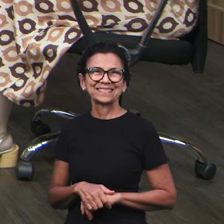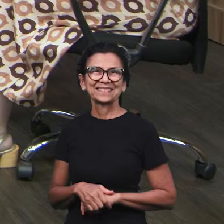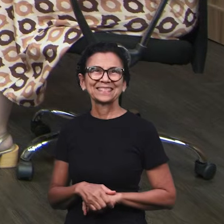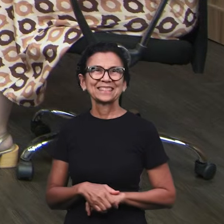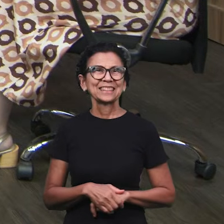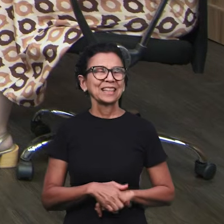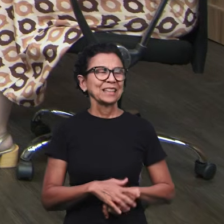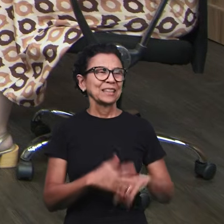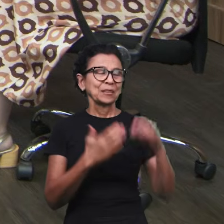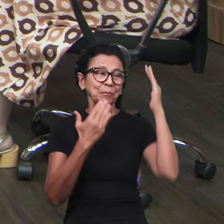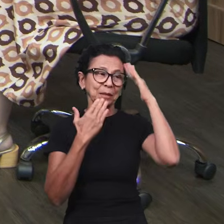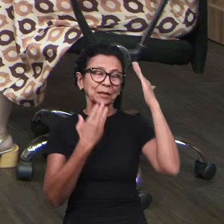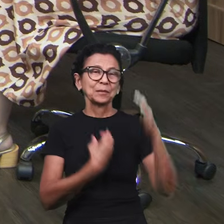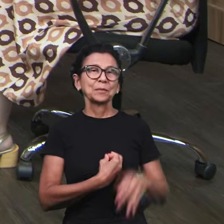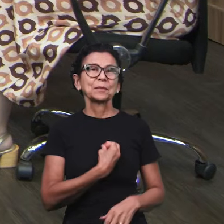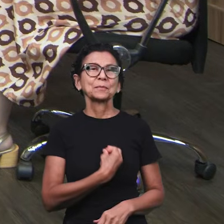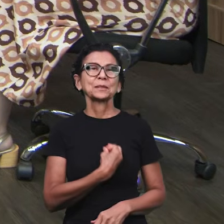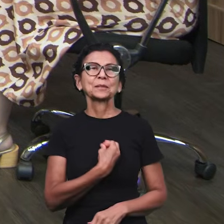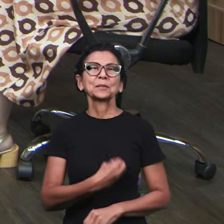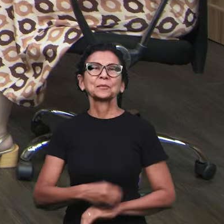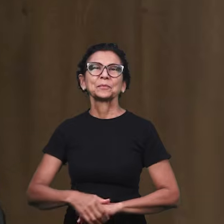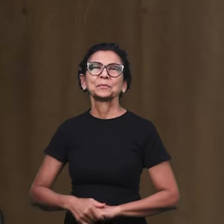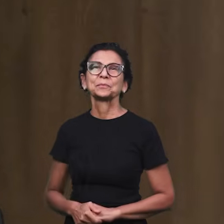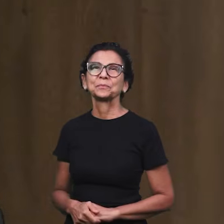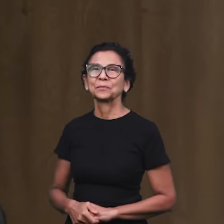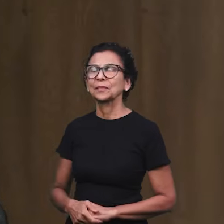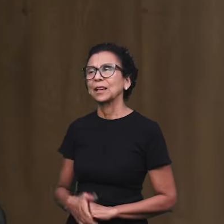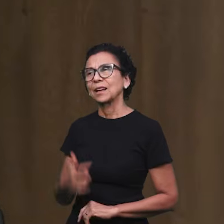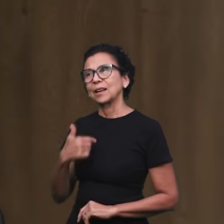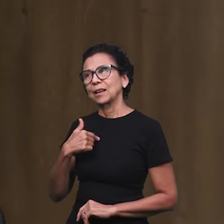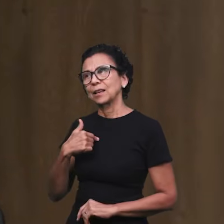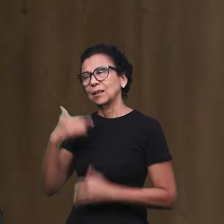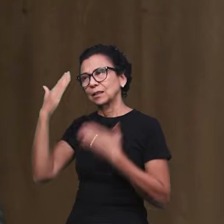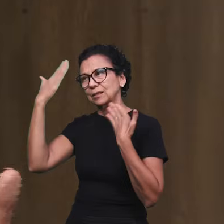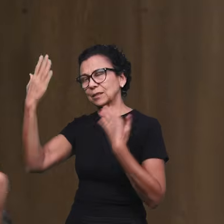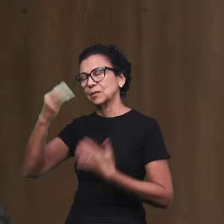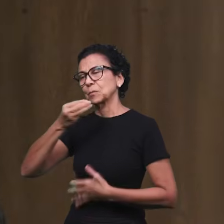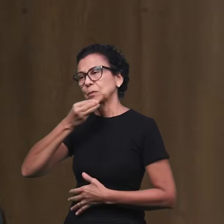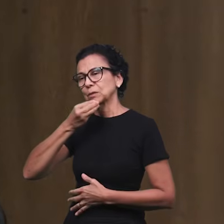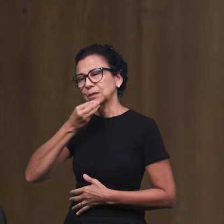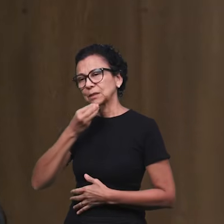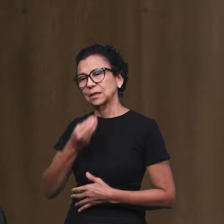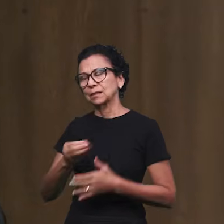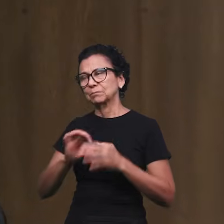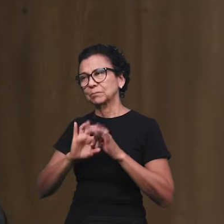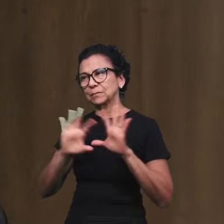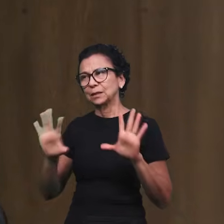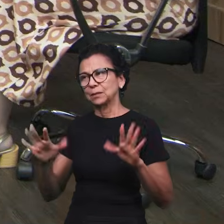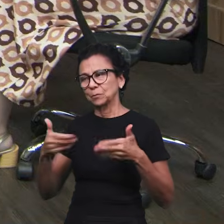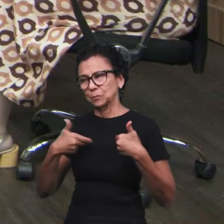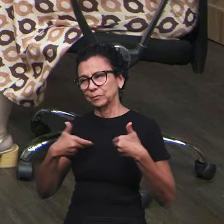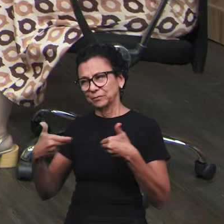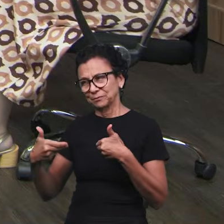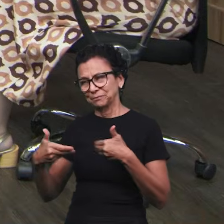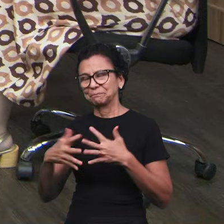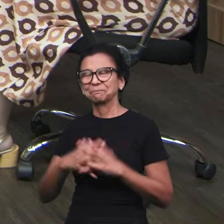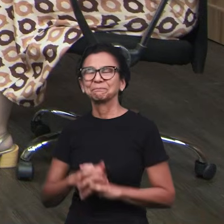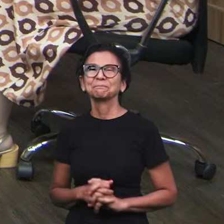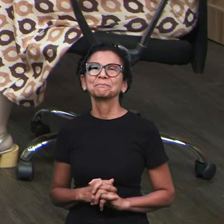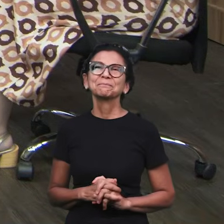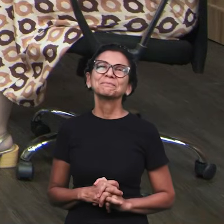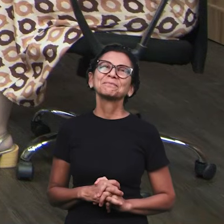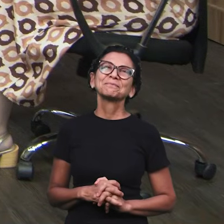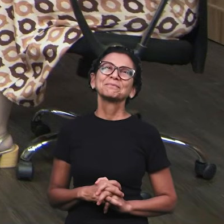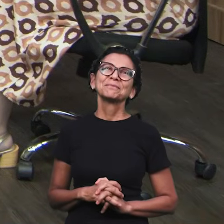agradece a participação do senhor. Eu que agradeço a oportunidade, estou sempre à disposição. Amém. E